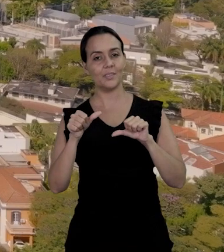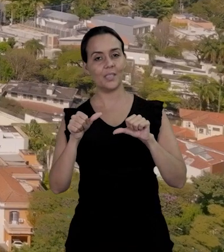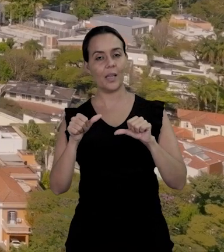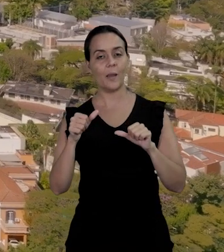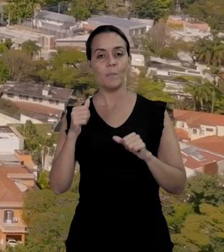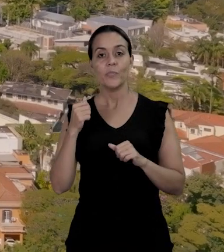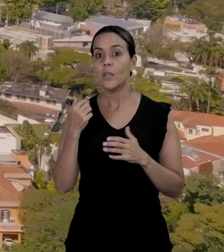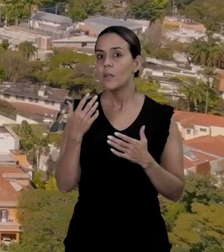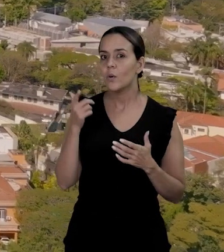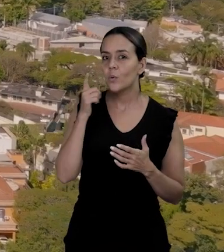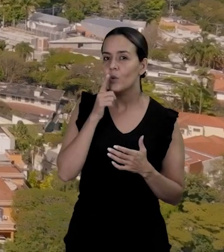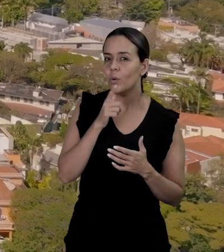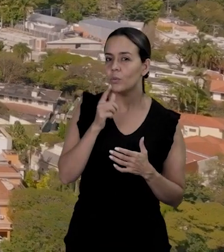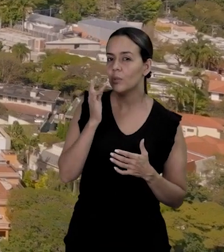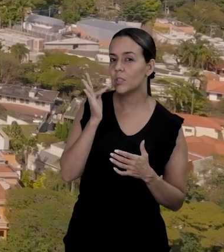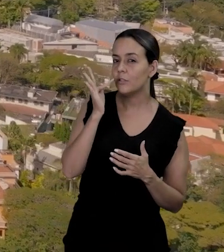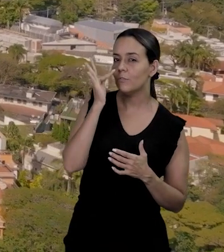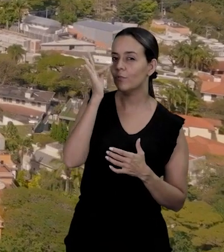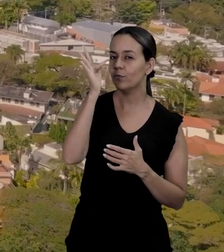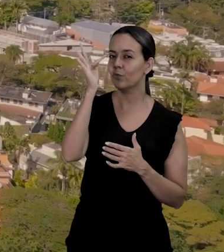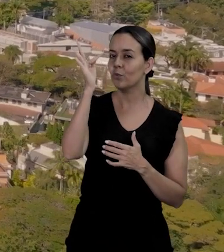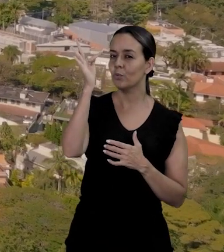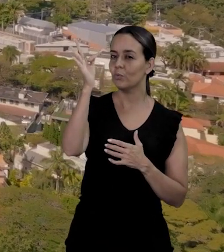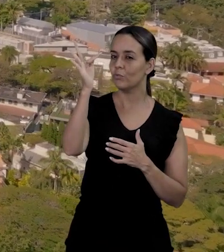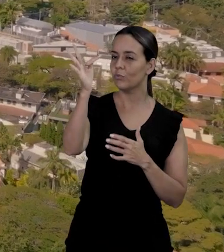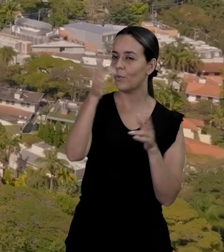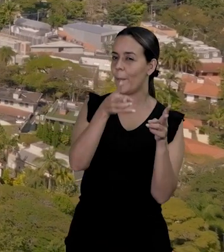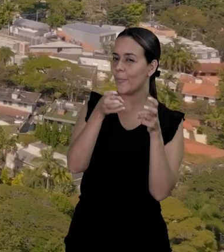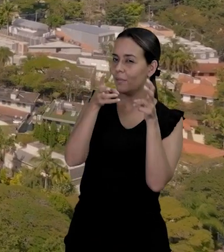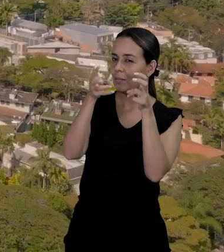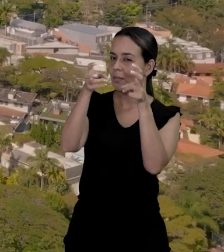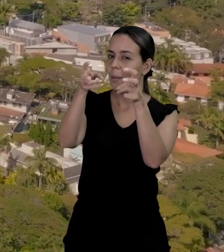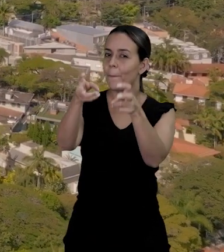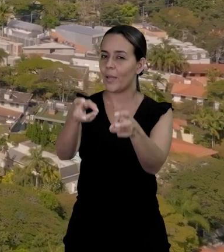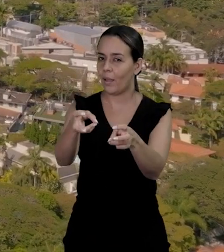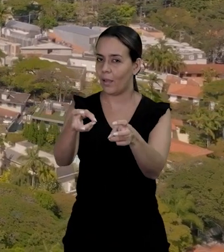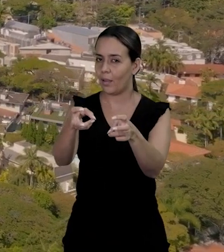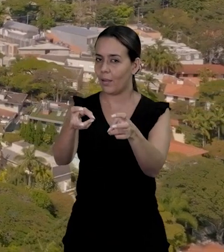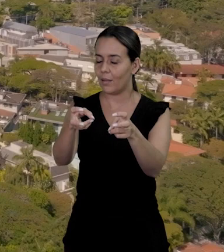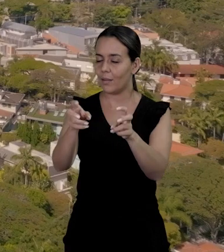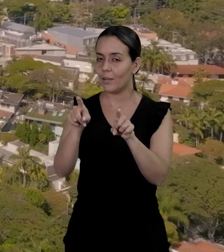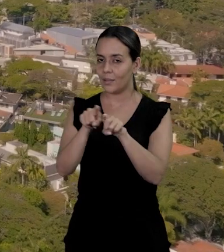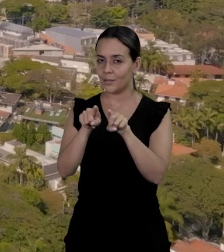futuros para a humanidade, evitar os que a gente não quer e que a gente tenha inteligência para